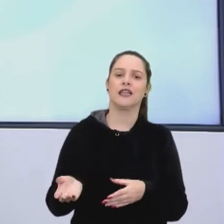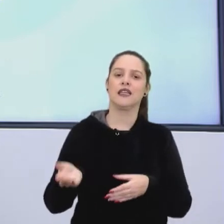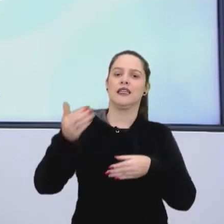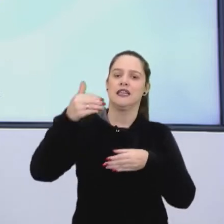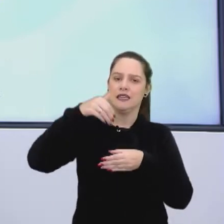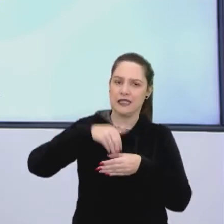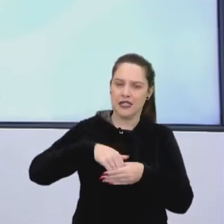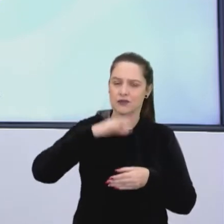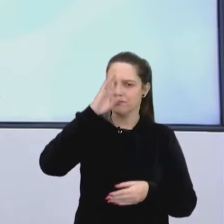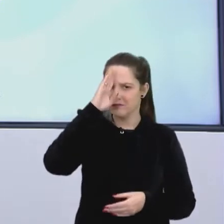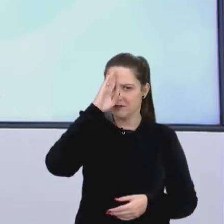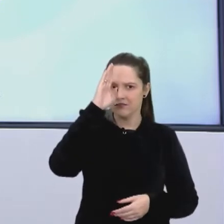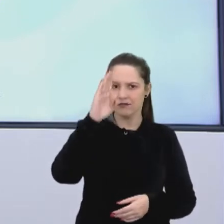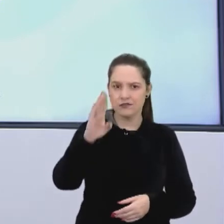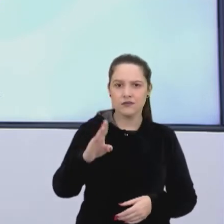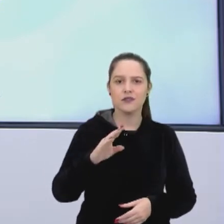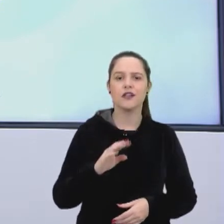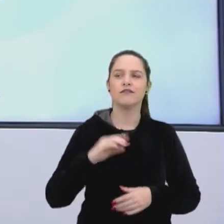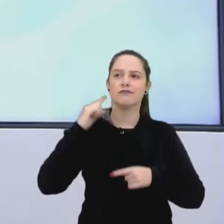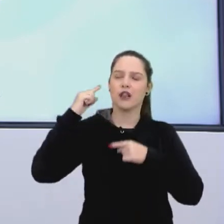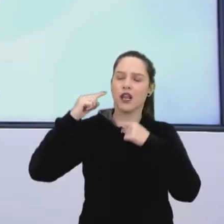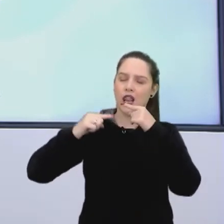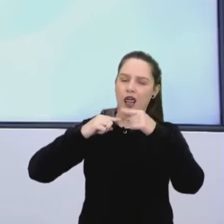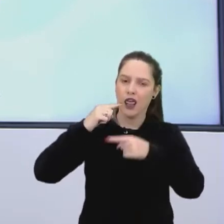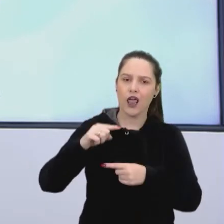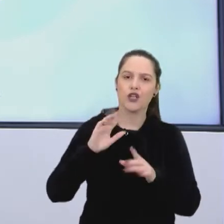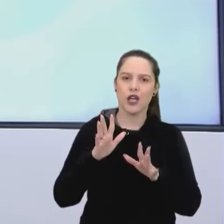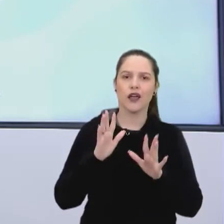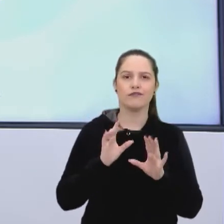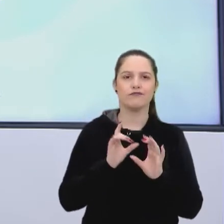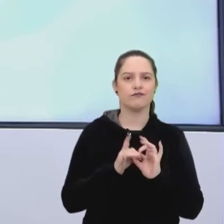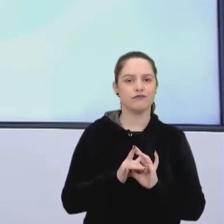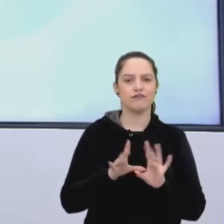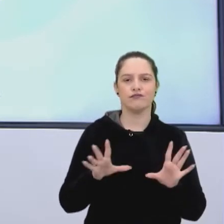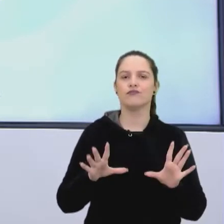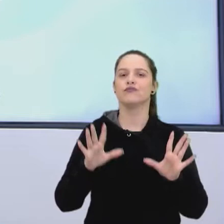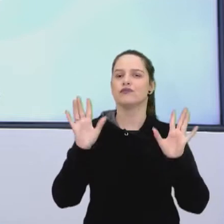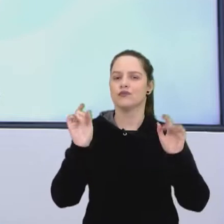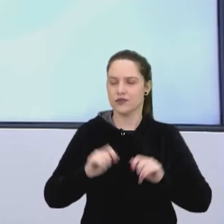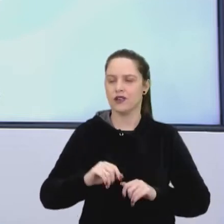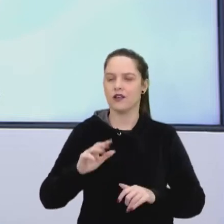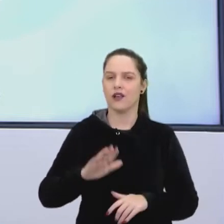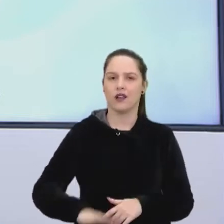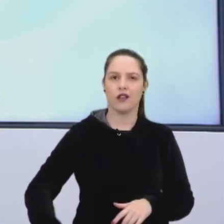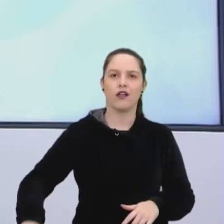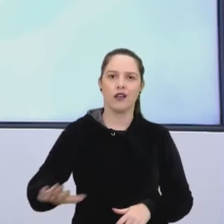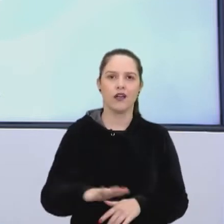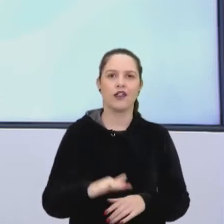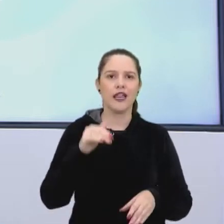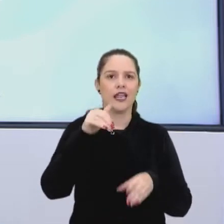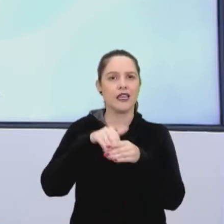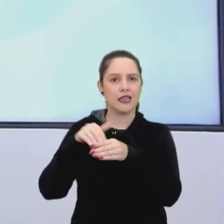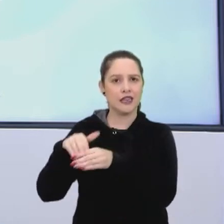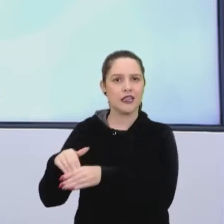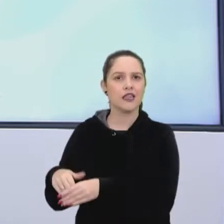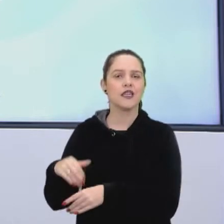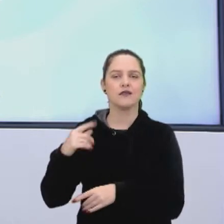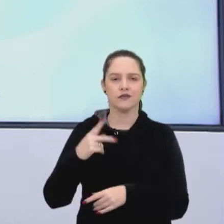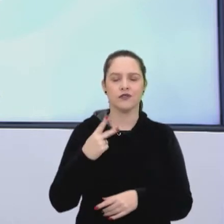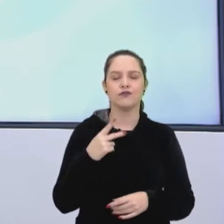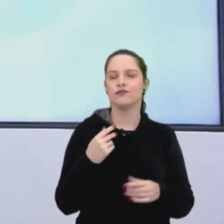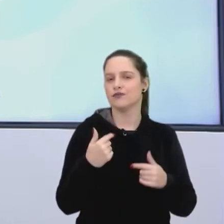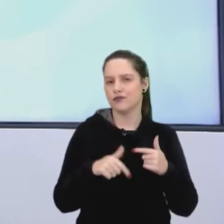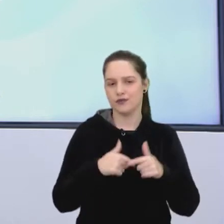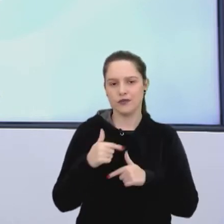comunidades tradicionais, né, que já convivem nessas regiões aí desde dos seus ancestrais,